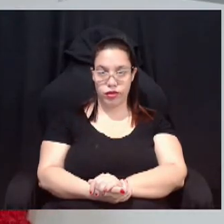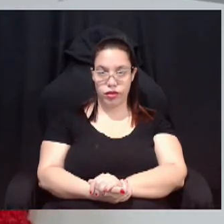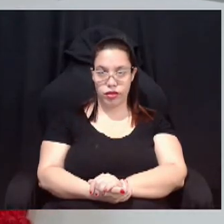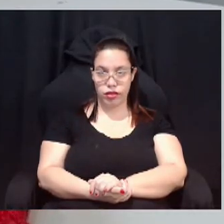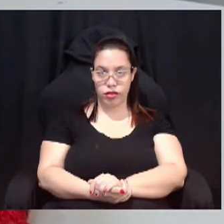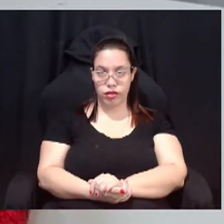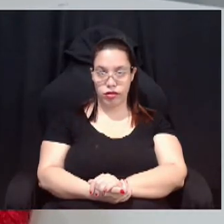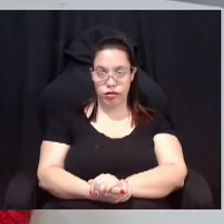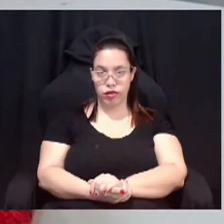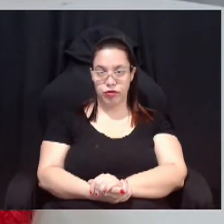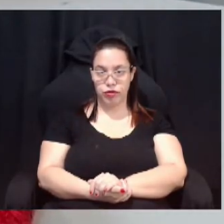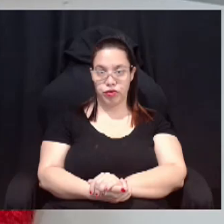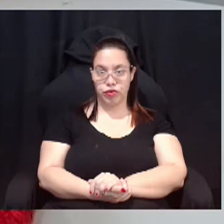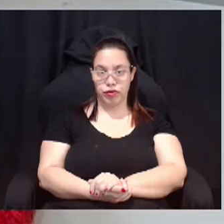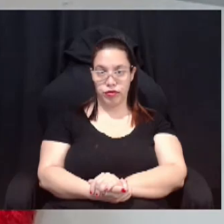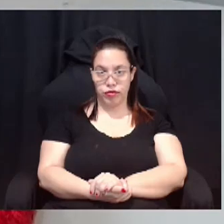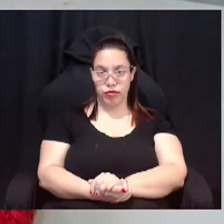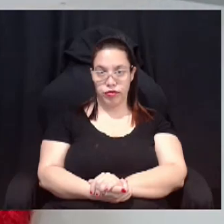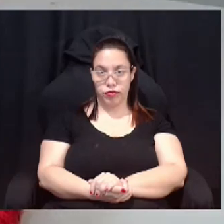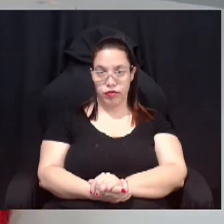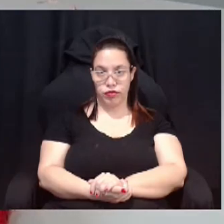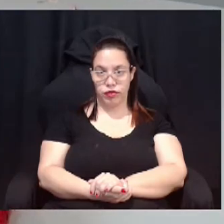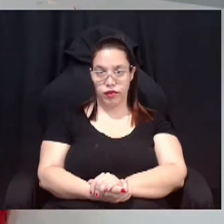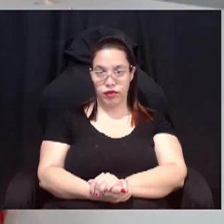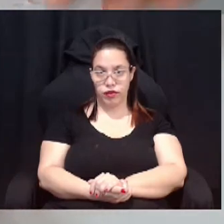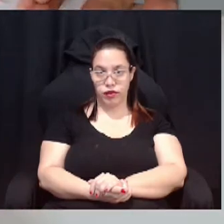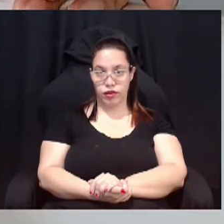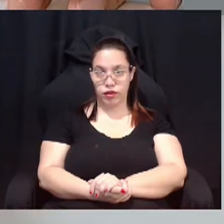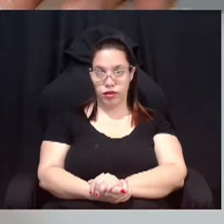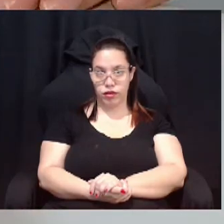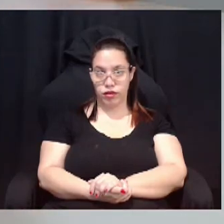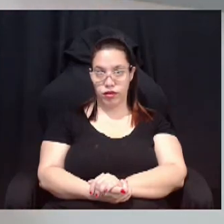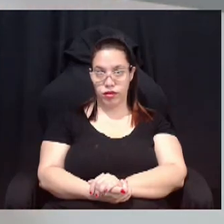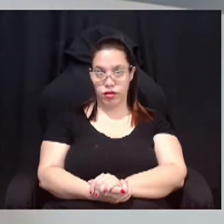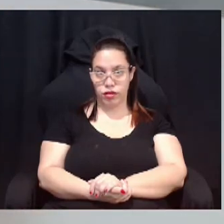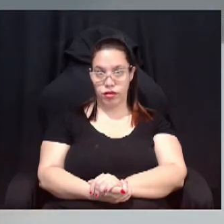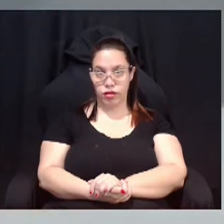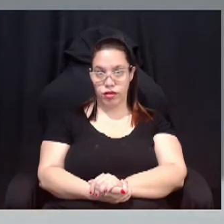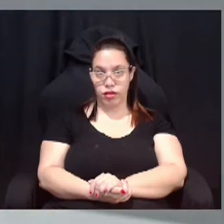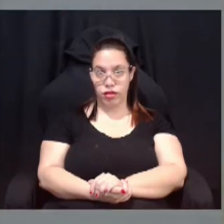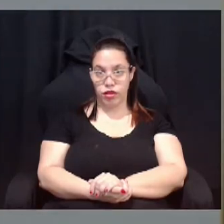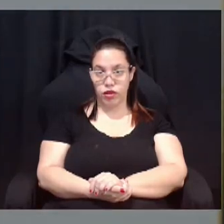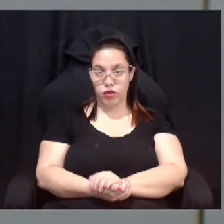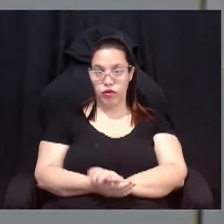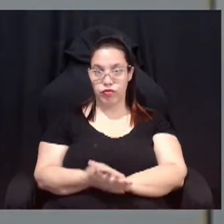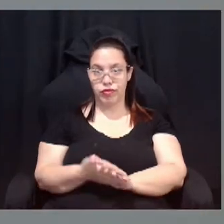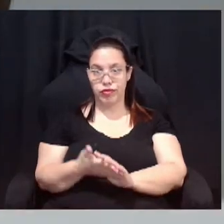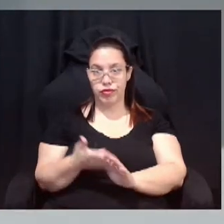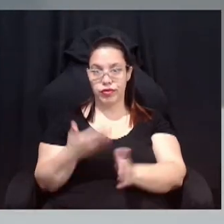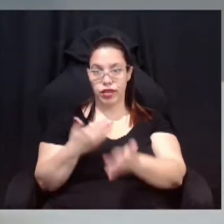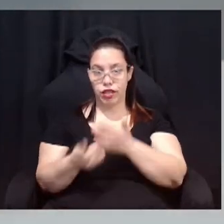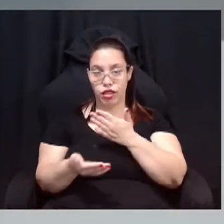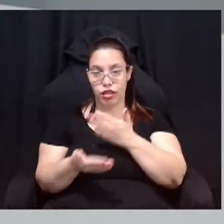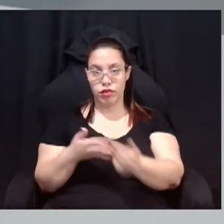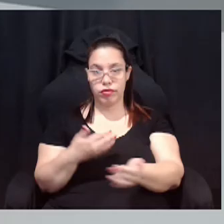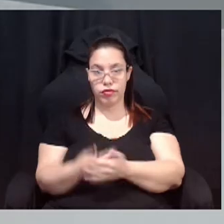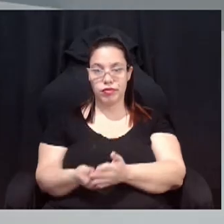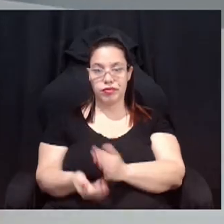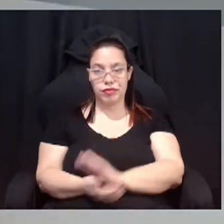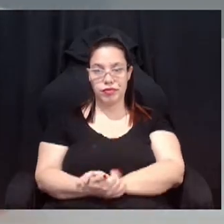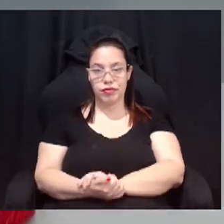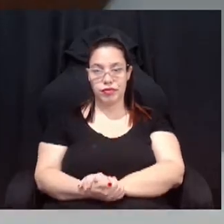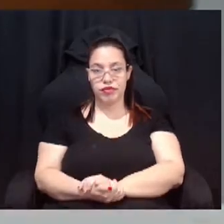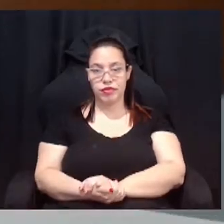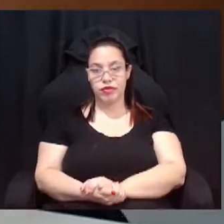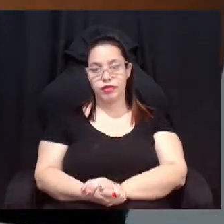que eu não gostei de como ficou. E aí, nesse de alinhar, a gente acaba, né, criando mais